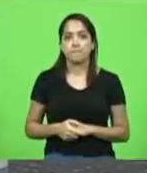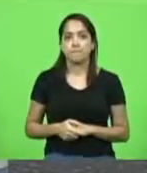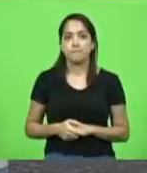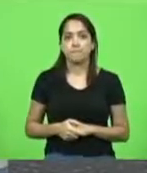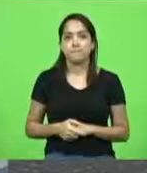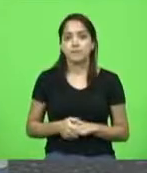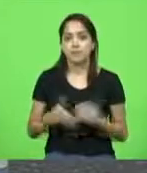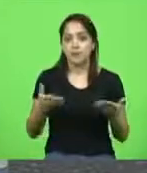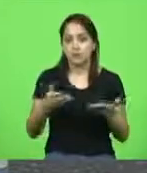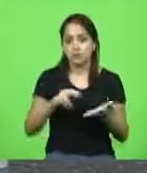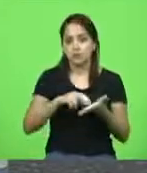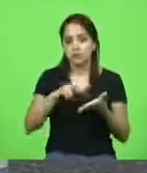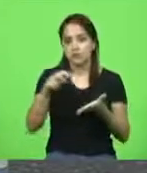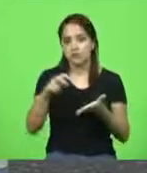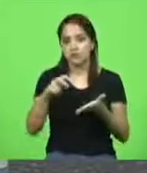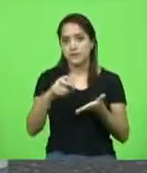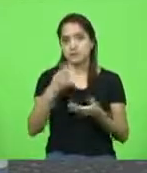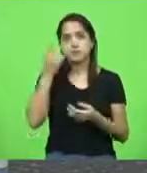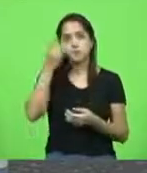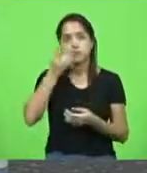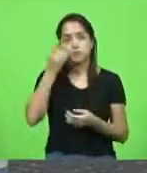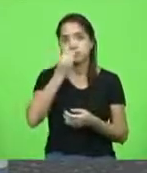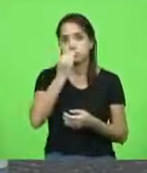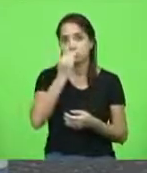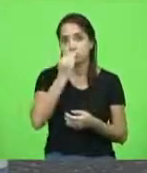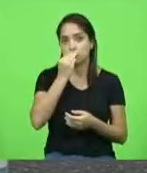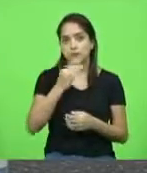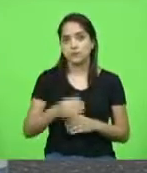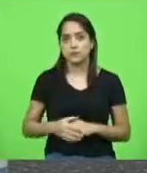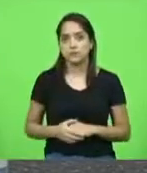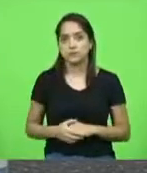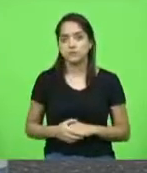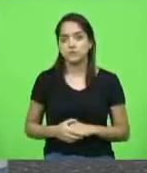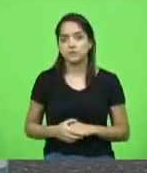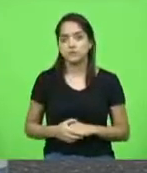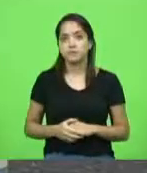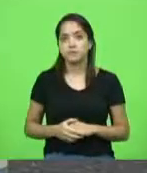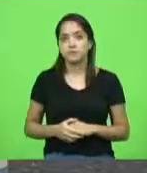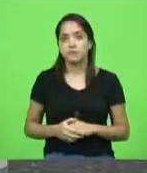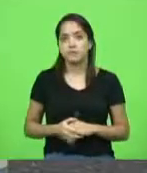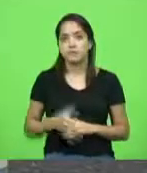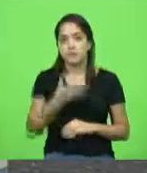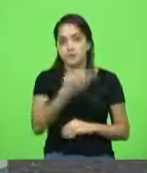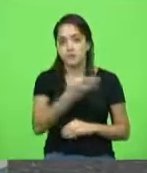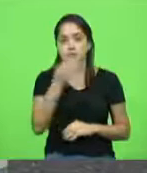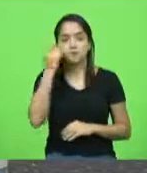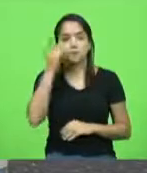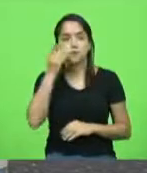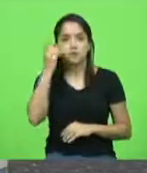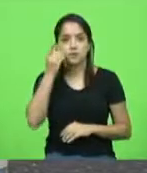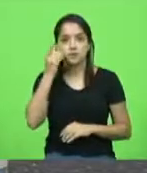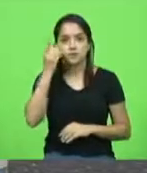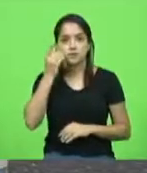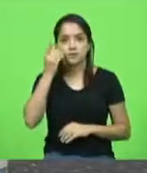e hoje pela manhã Deputado sopelsa e aqui também Deputado